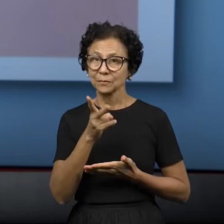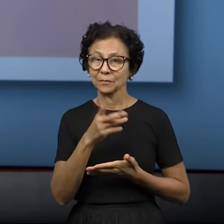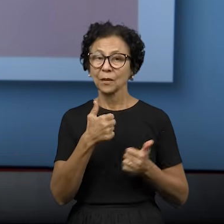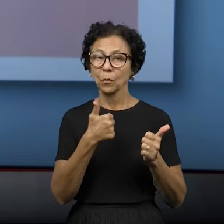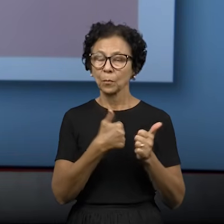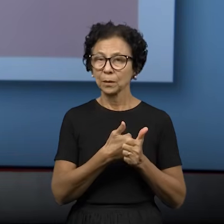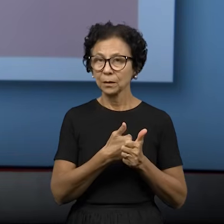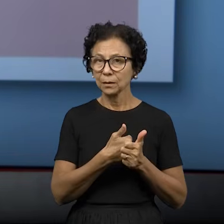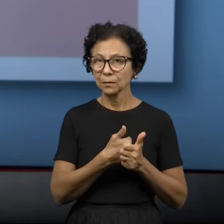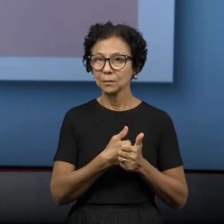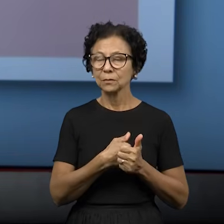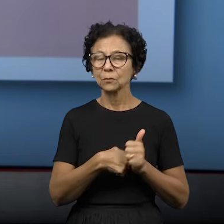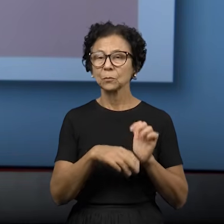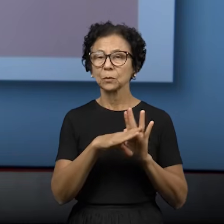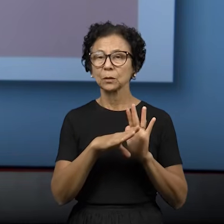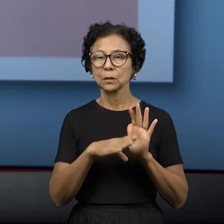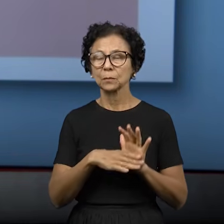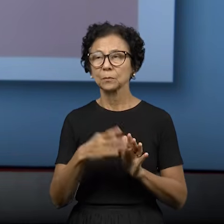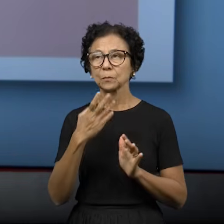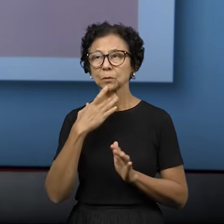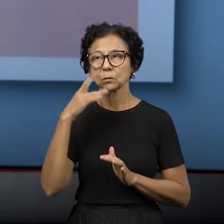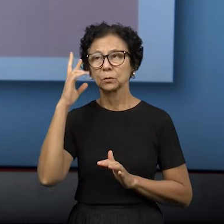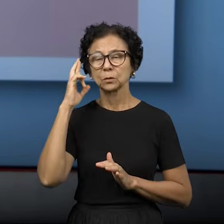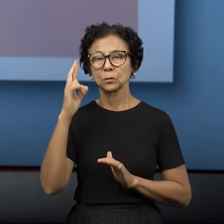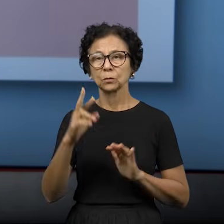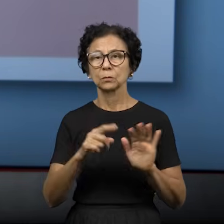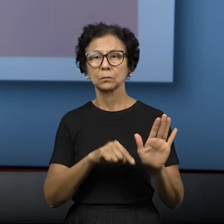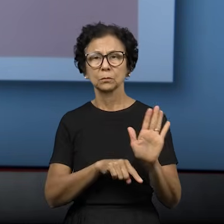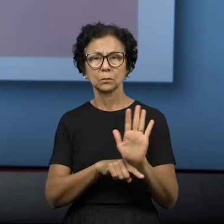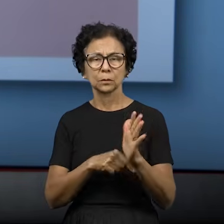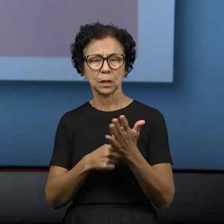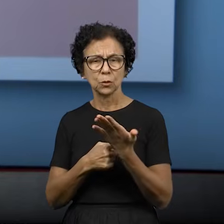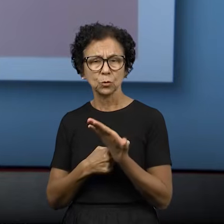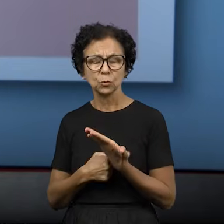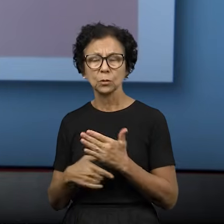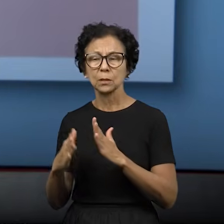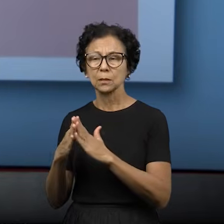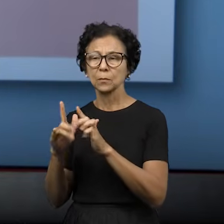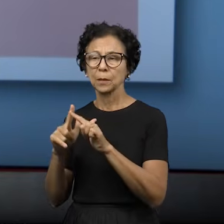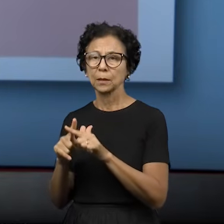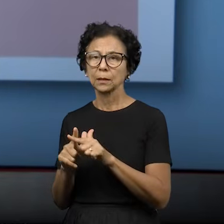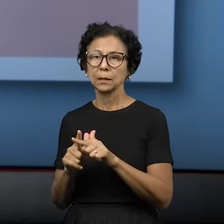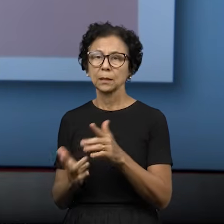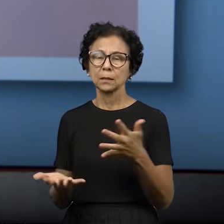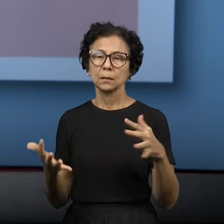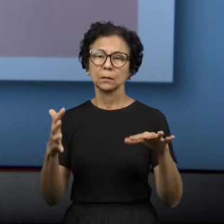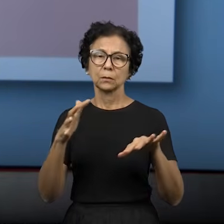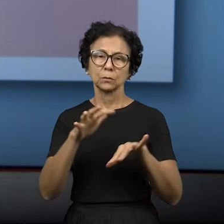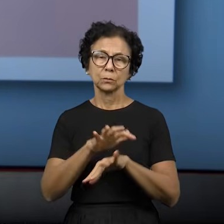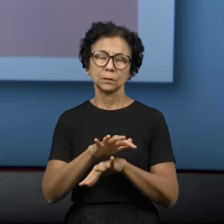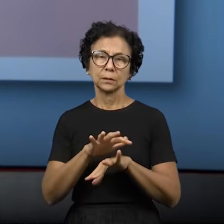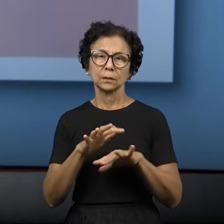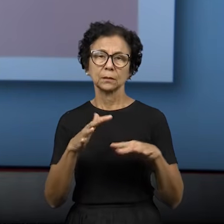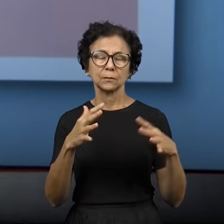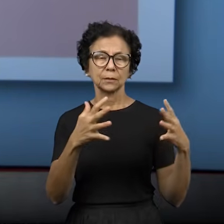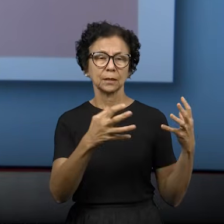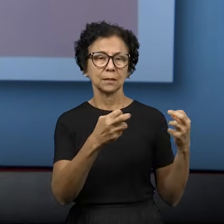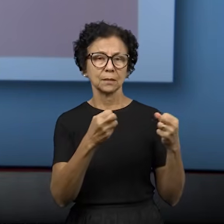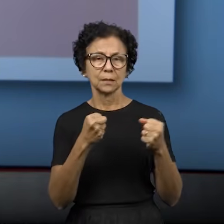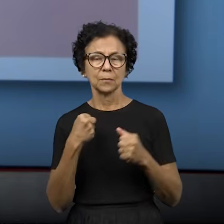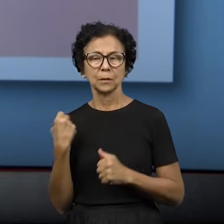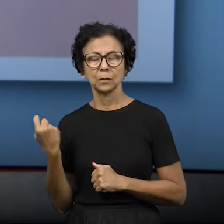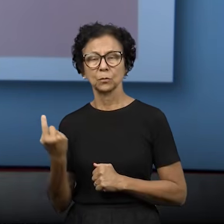série e que o Senhor nos ajude a sermos uma igreja inclusiva que acolhe e integra todos